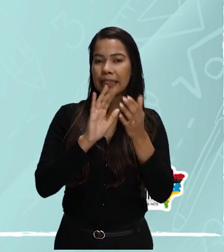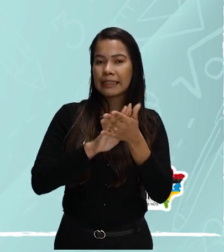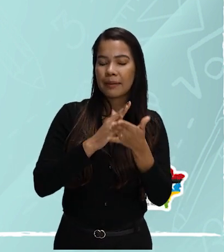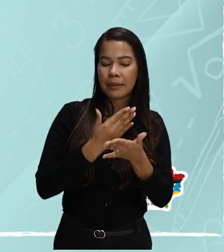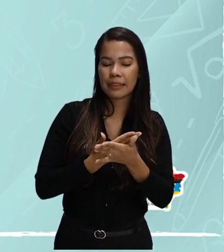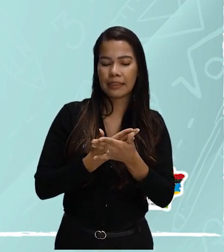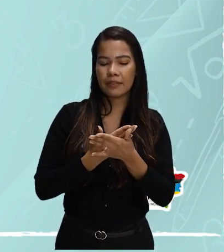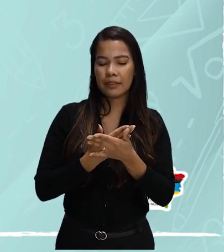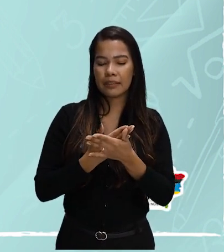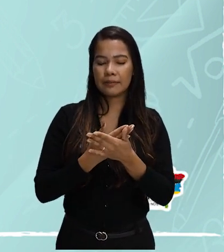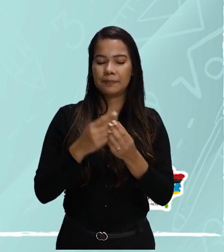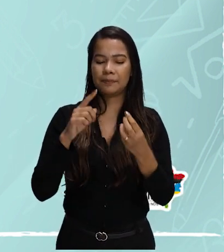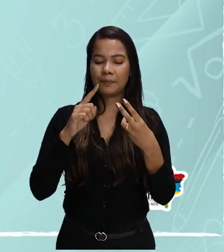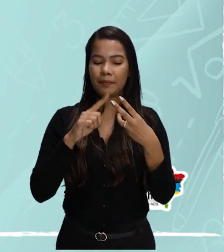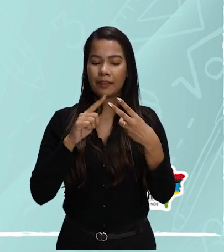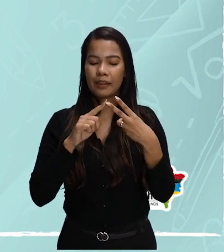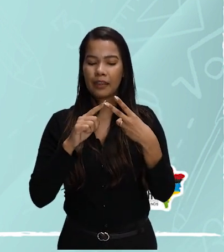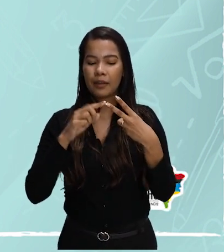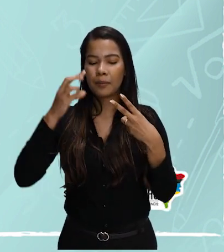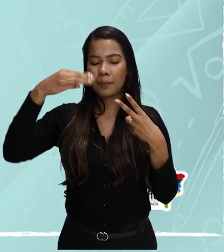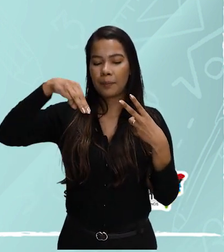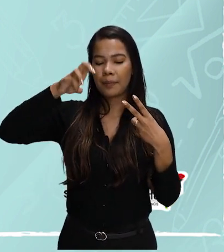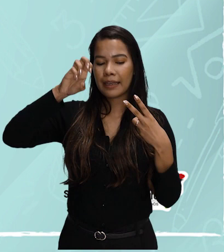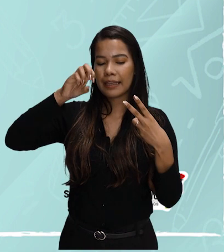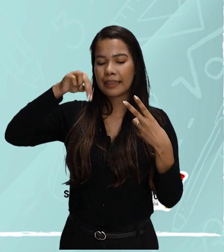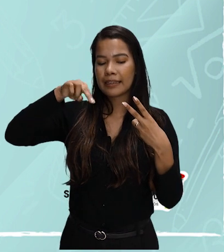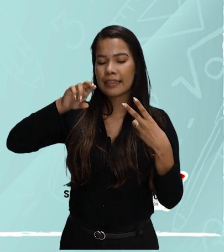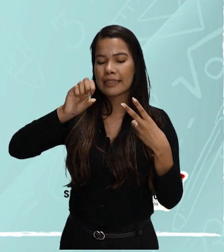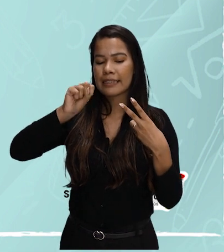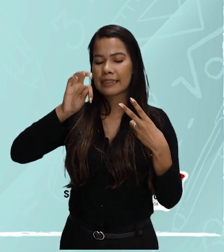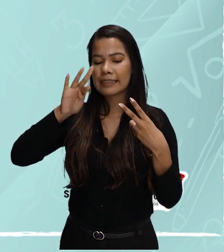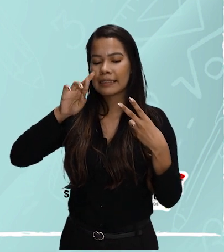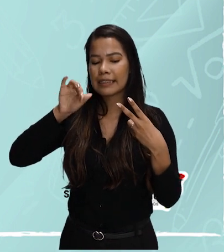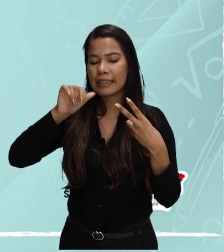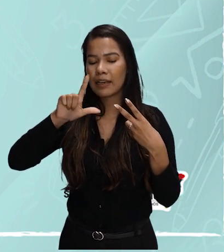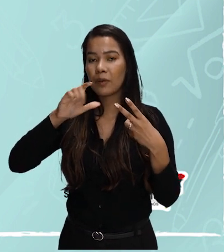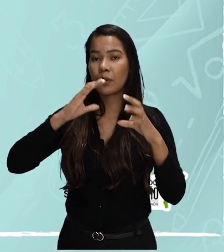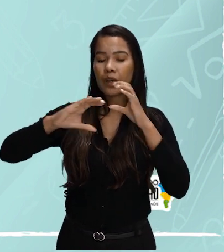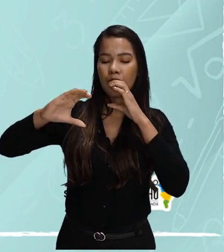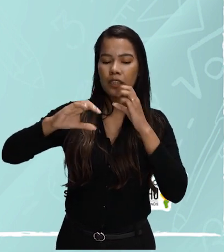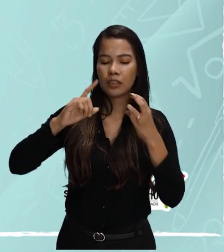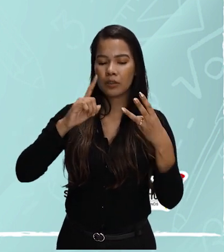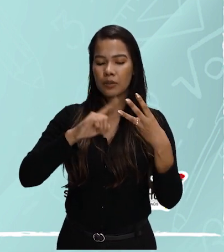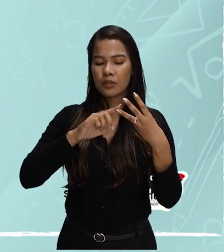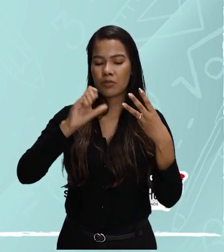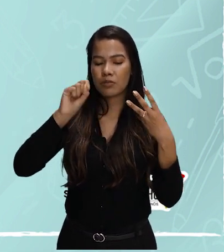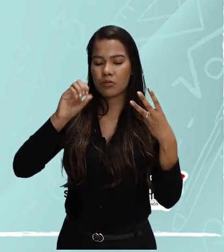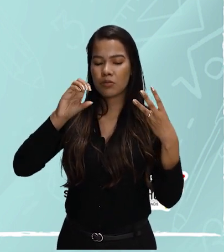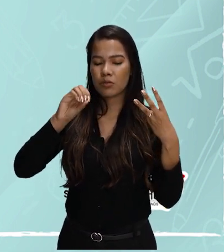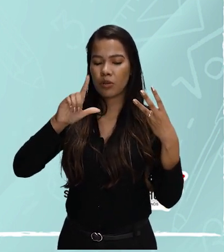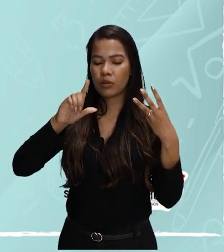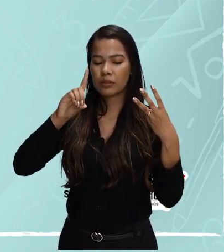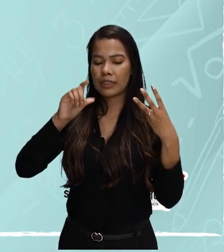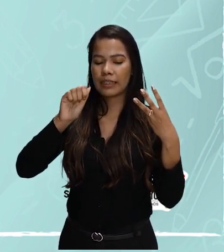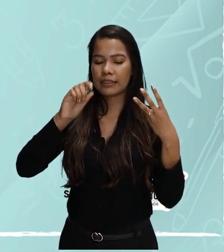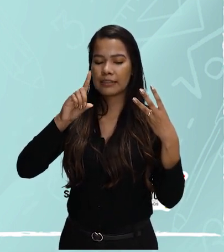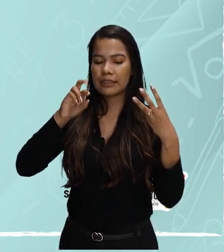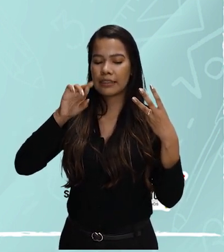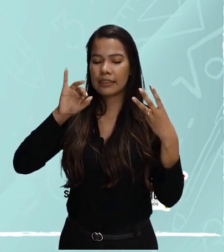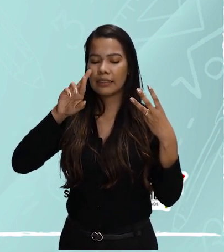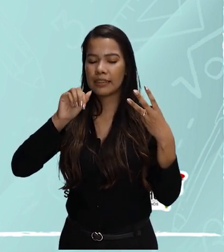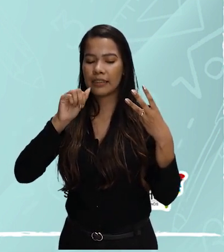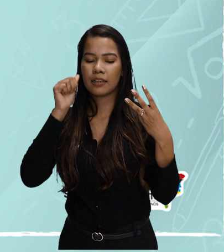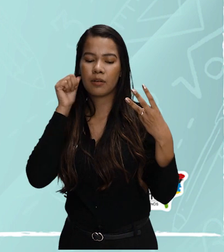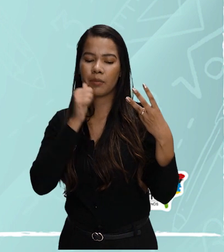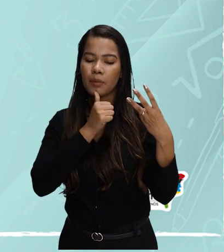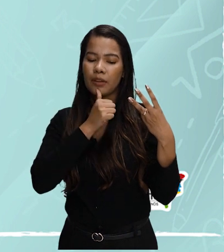cantor do amor da música que introduzimos a nossa aula. E o soldadeira, que era uma mulher que acompanhava o jogral. Aqui a gente já